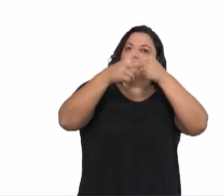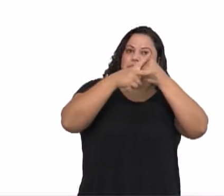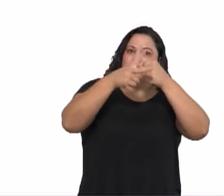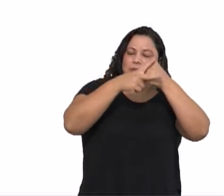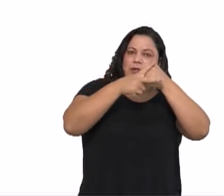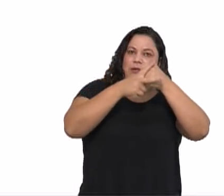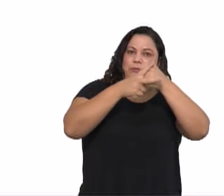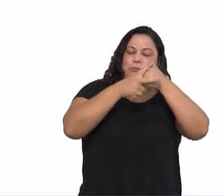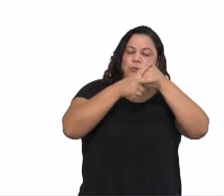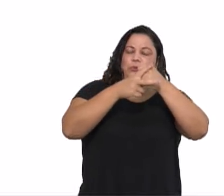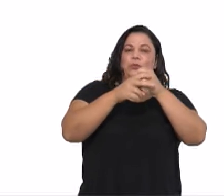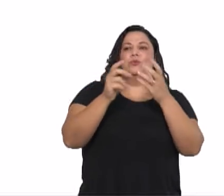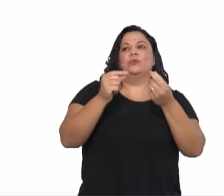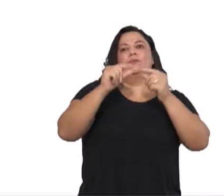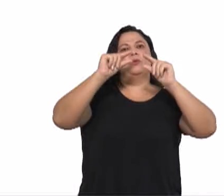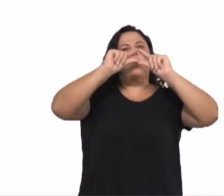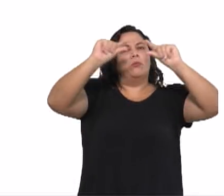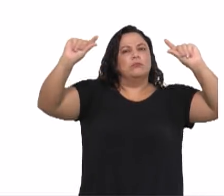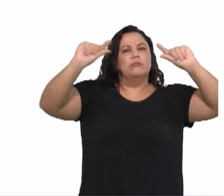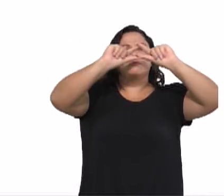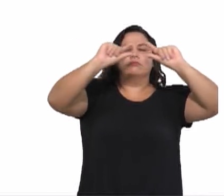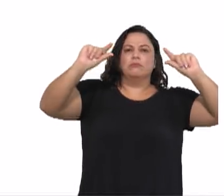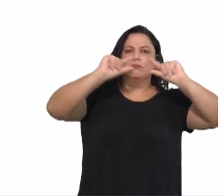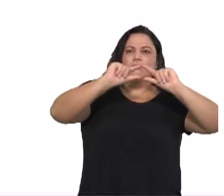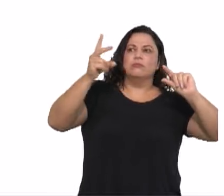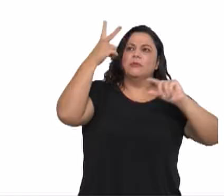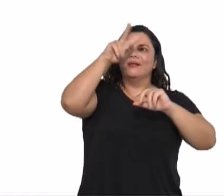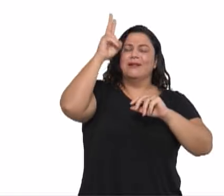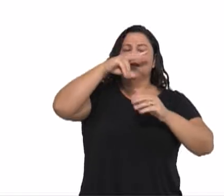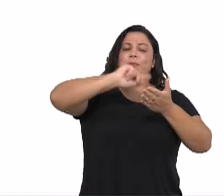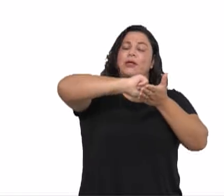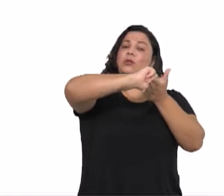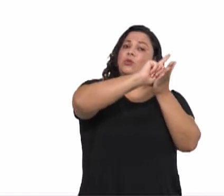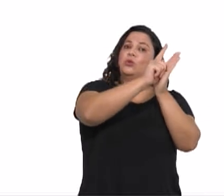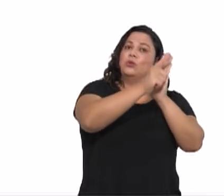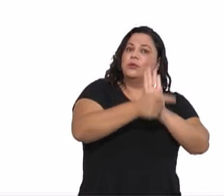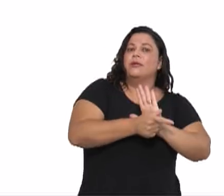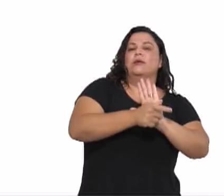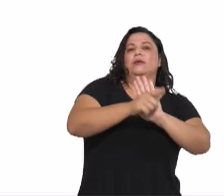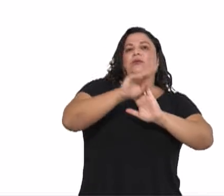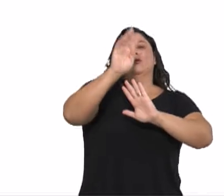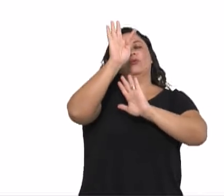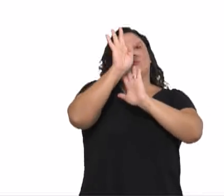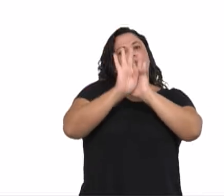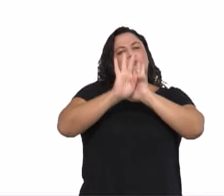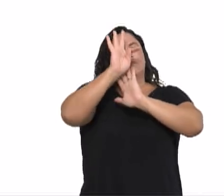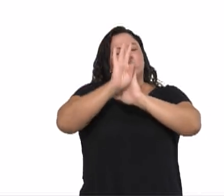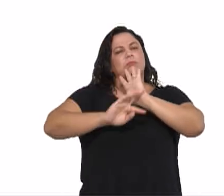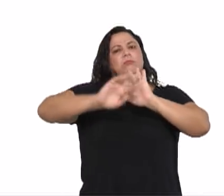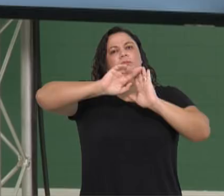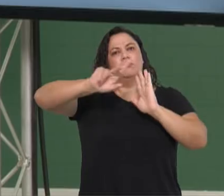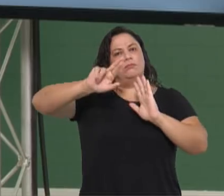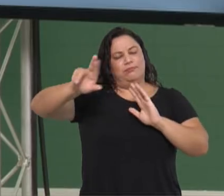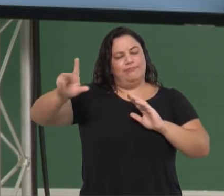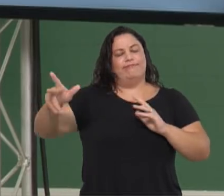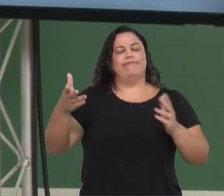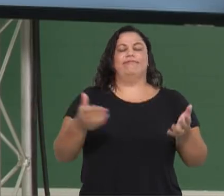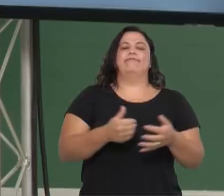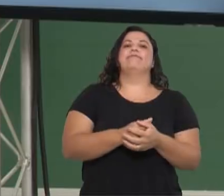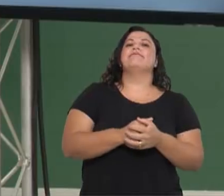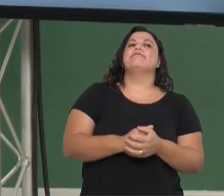orações e vamos relembrar os gêneros textuais que eu trabalhei com vocês neste período das aulas online, tá